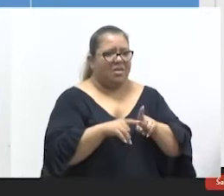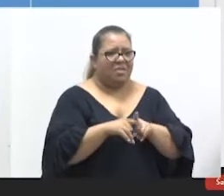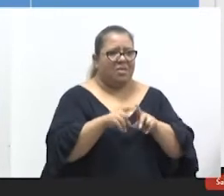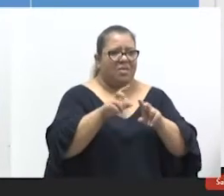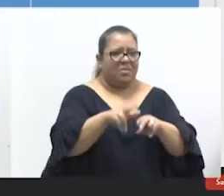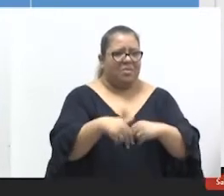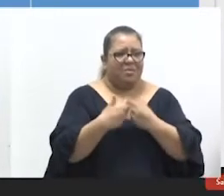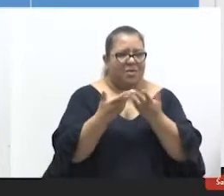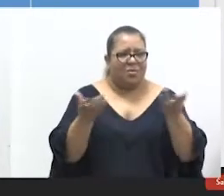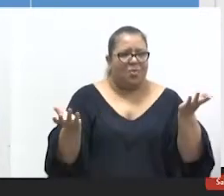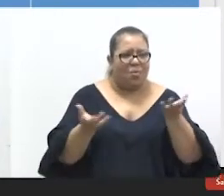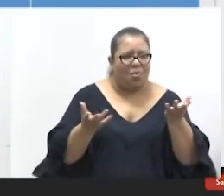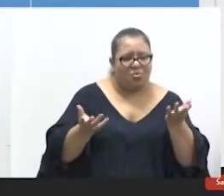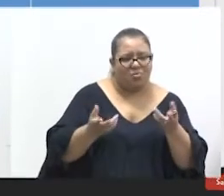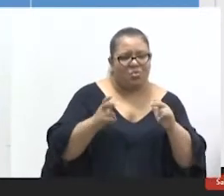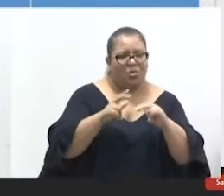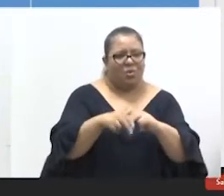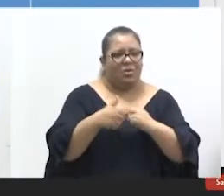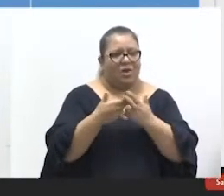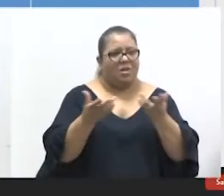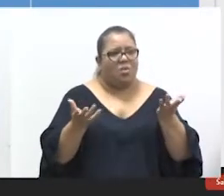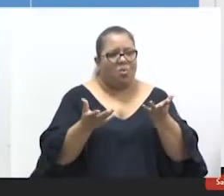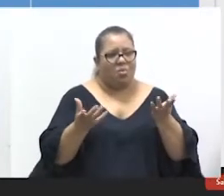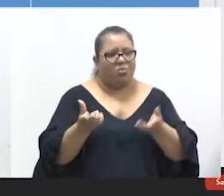tratamento, exatamente porque o tratamento ele